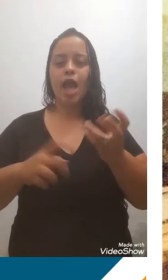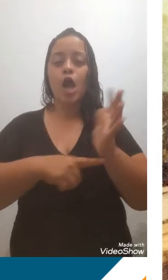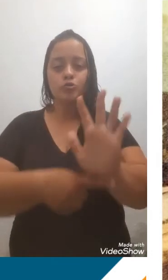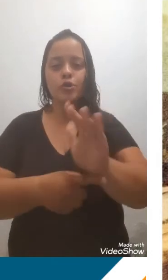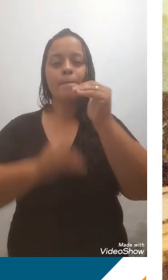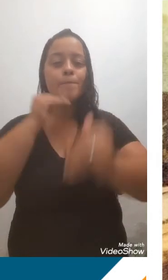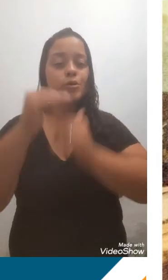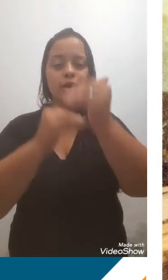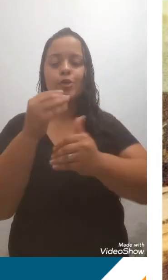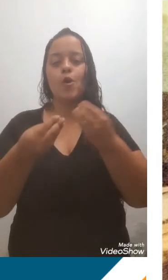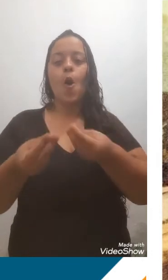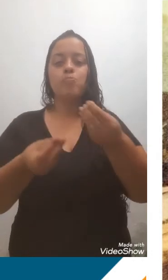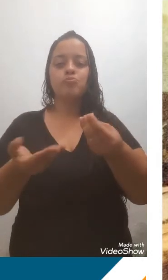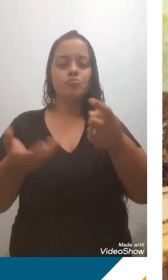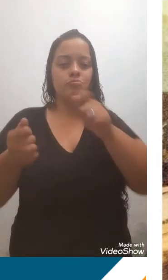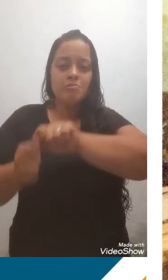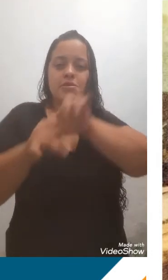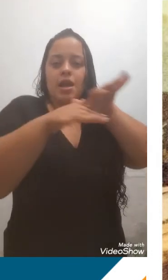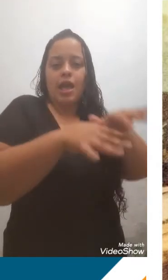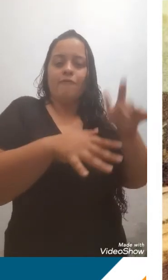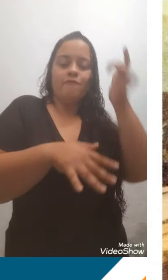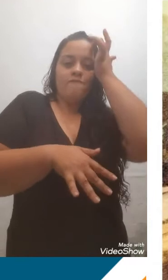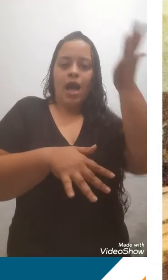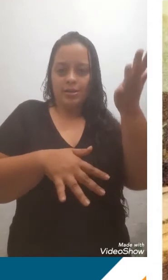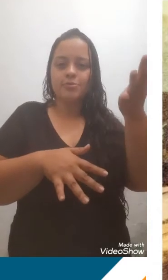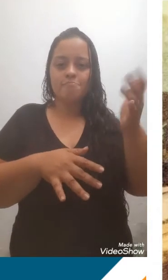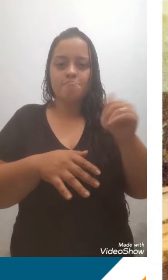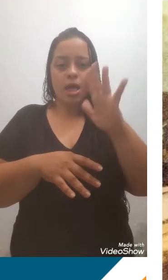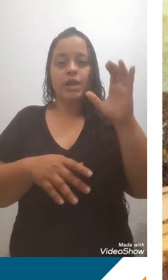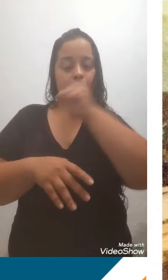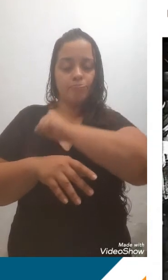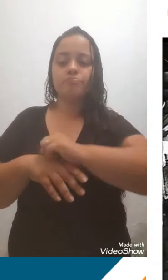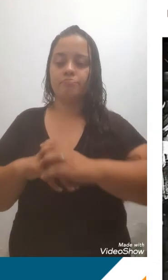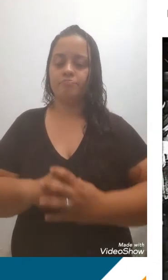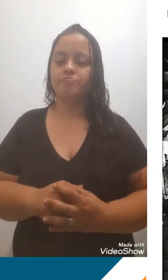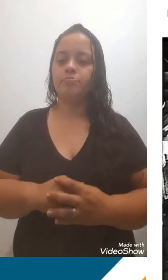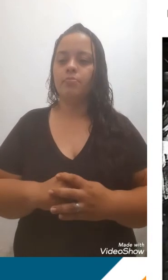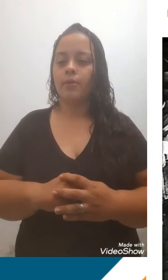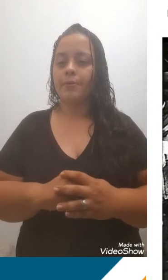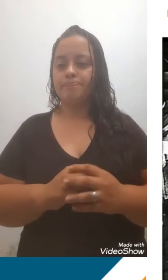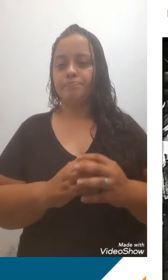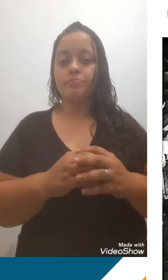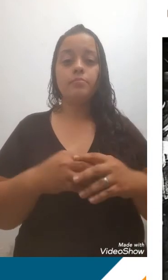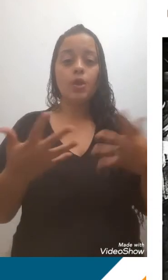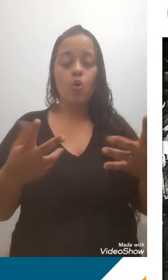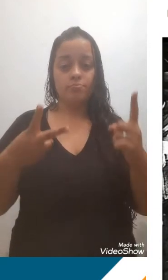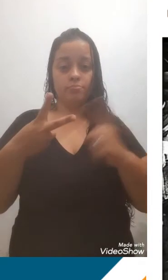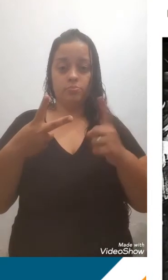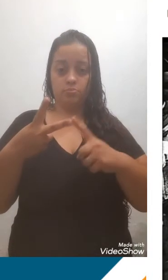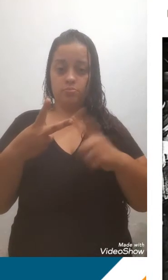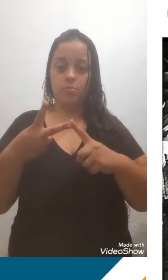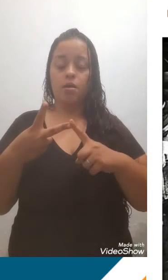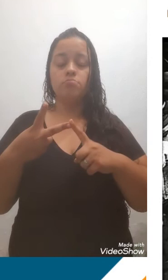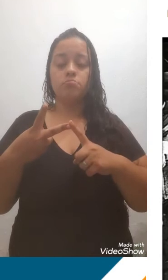esse processo de urbanização de uma forma mais acelerada, tá bom? O segundo